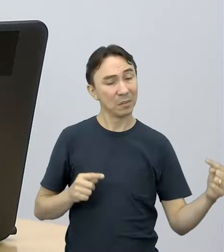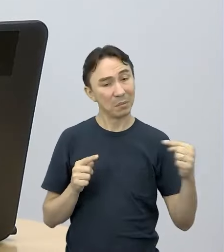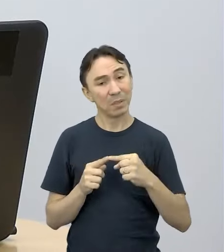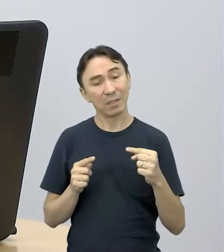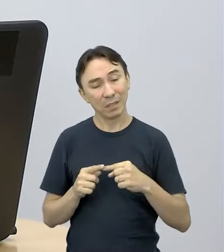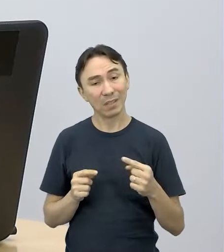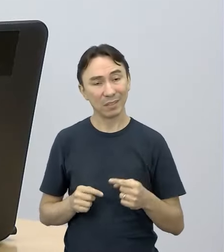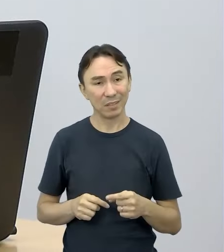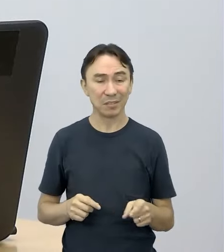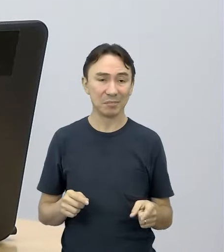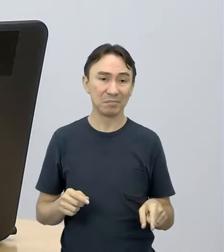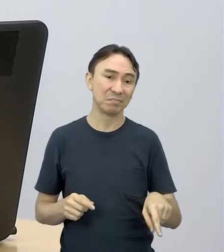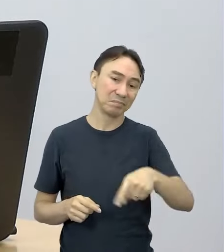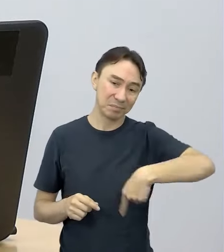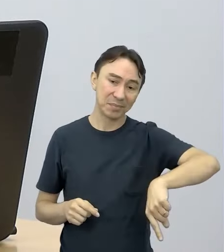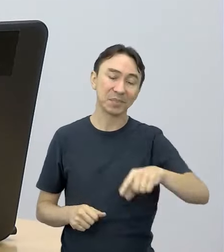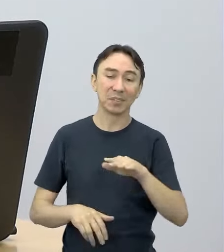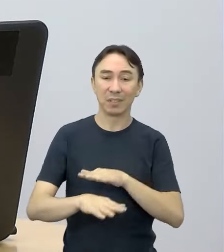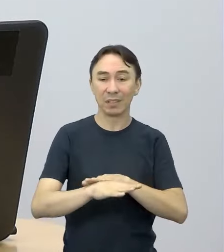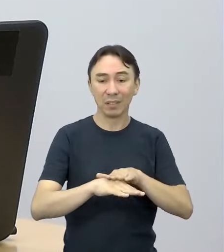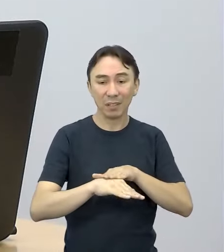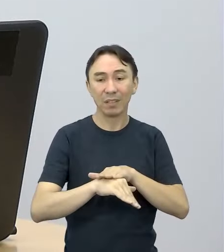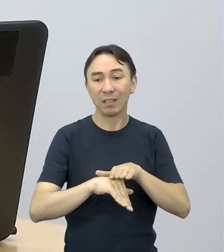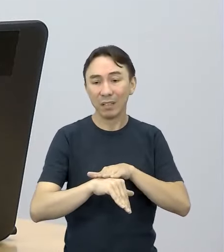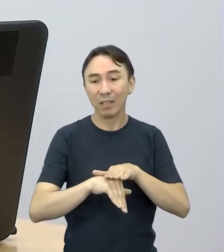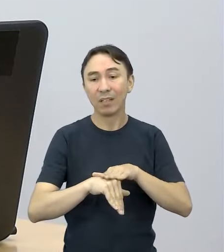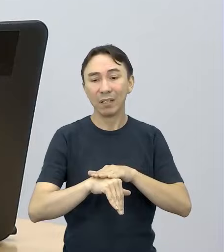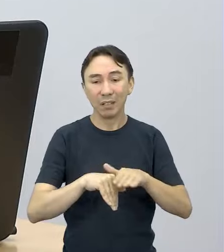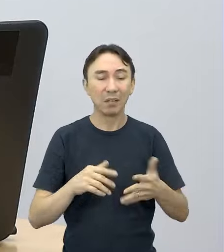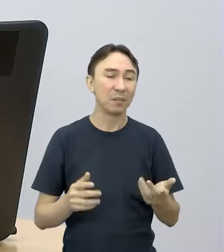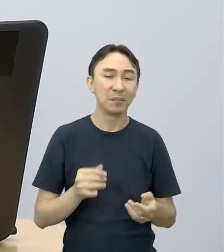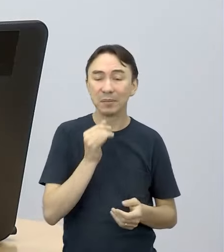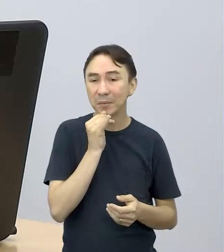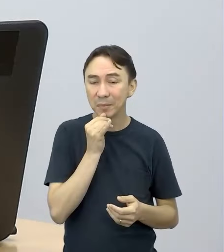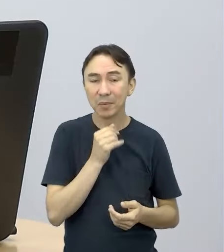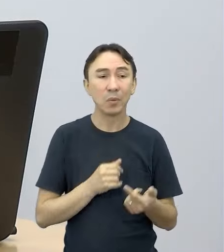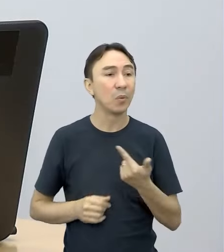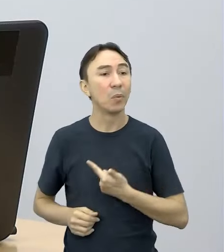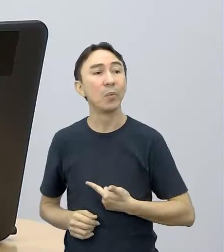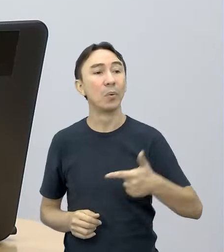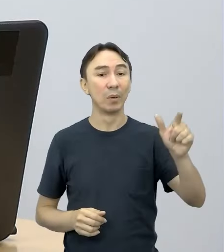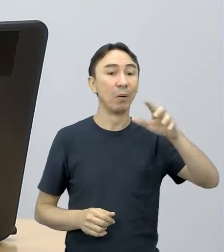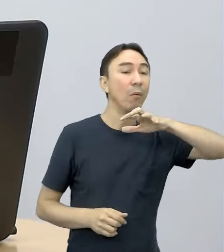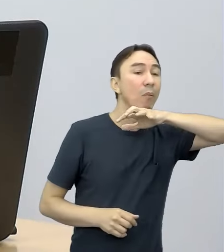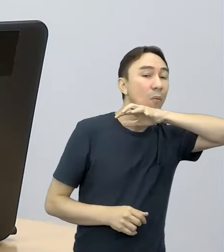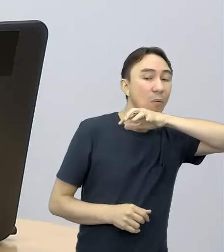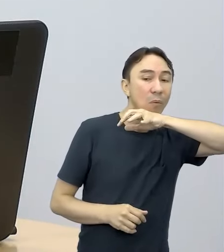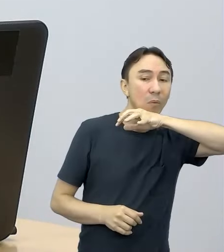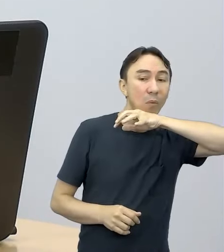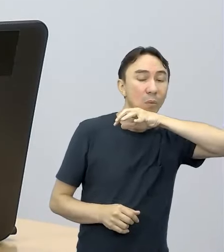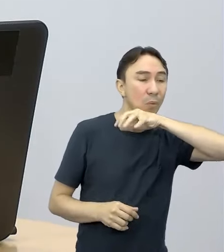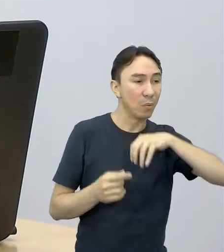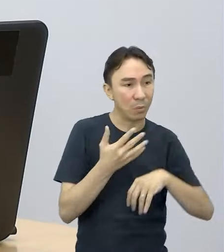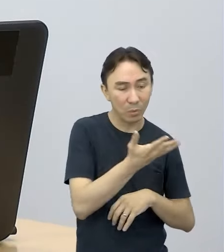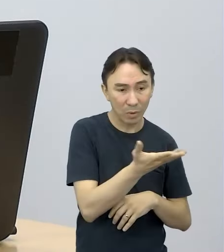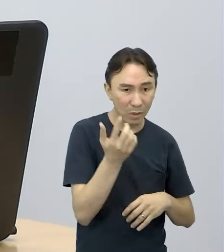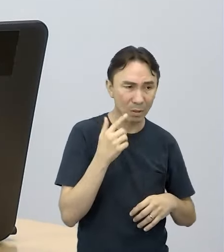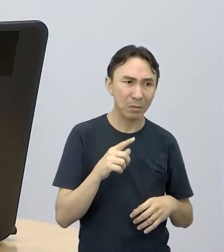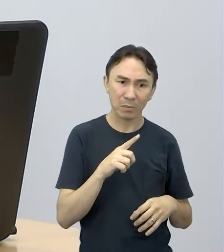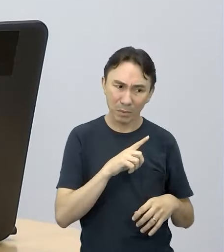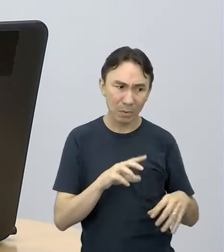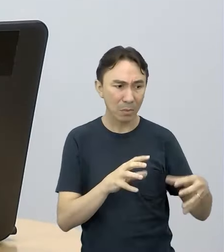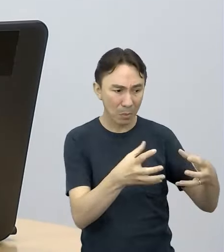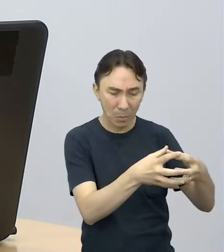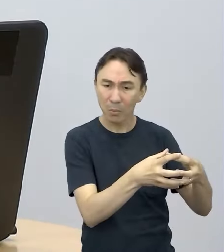que a gente teve, né, o que nos diferencia, né, dos outros animais que vivem, né, de certa maneira em sociedade,